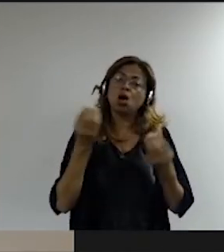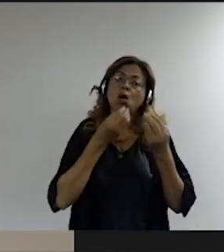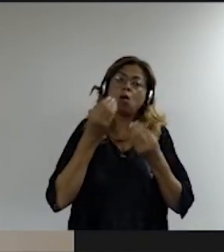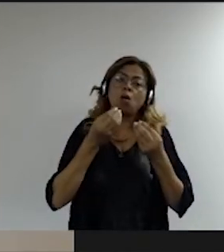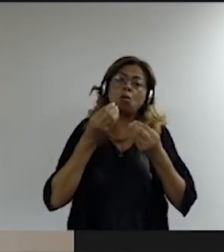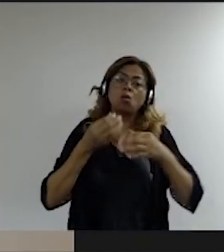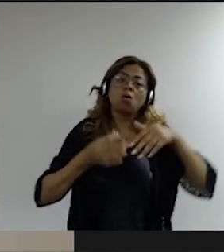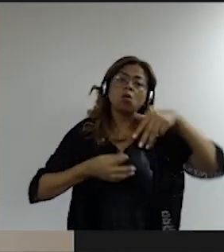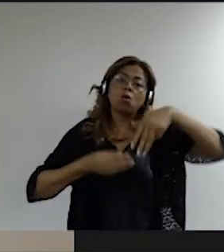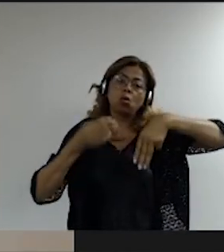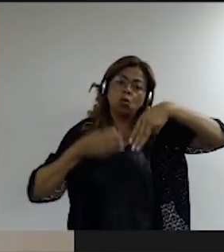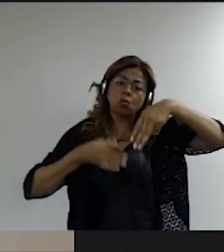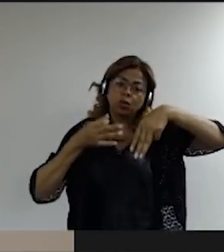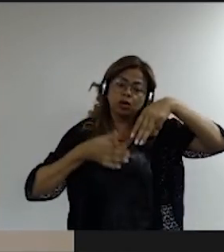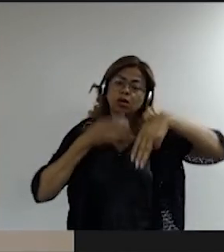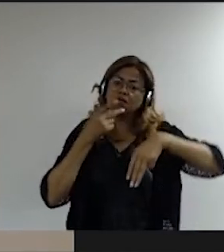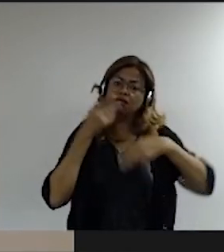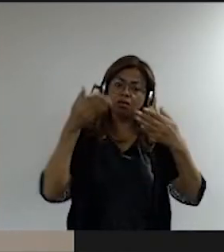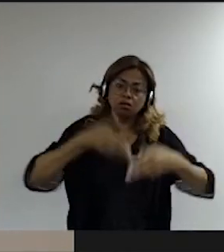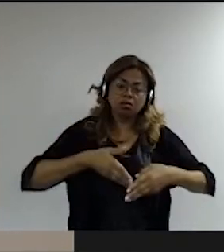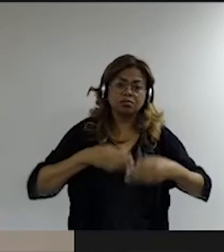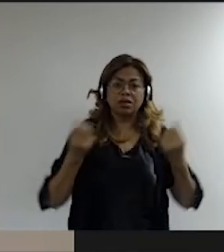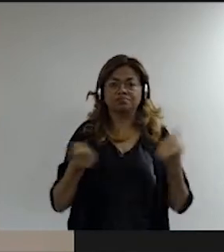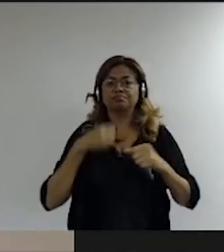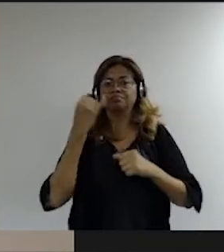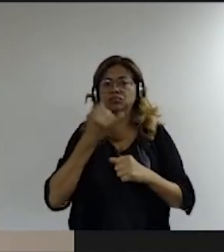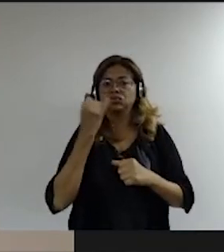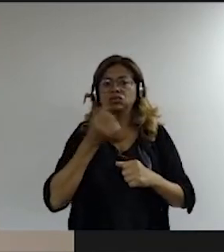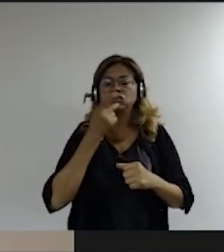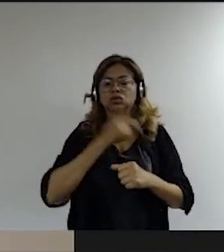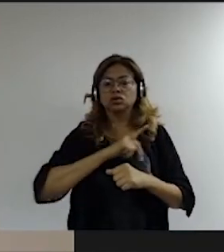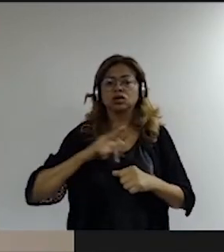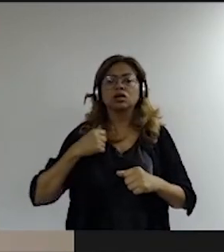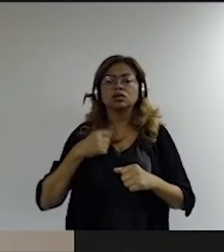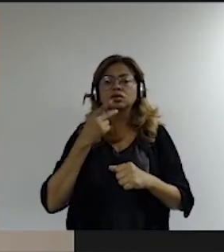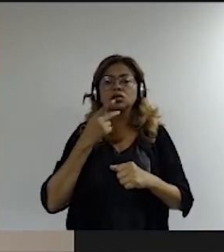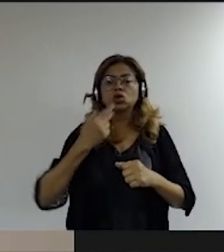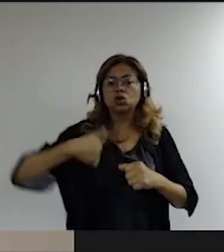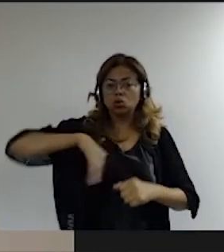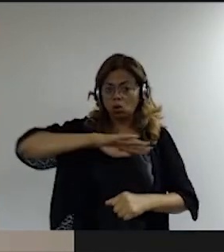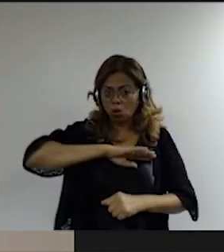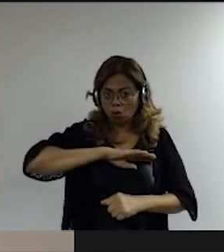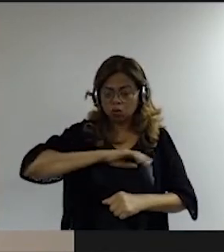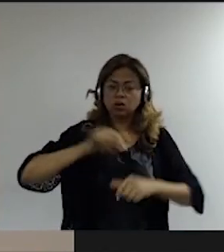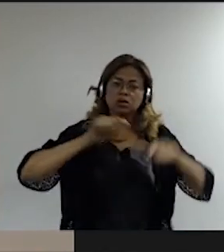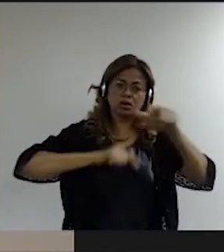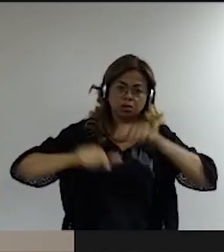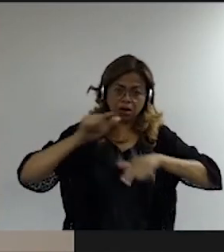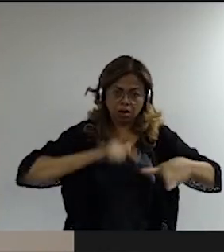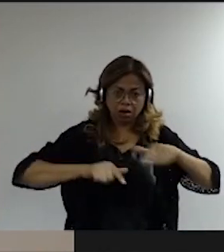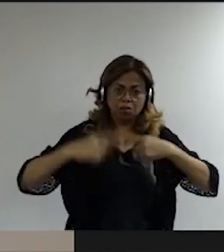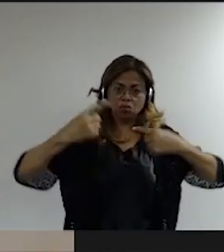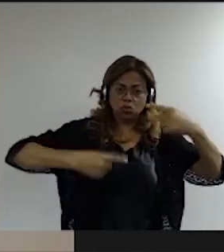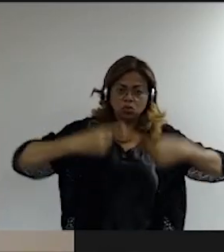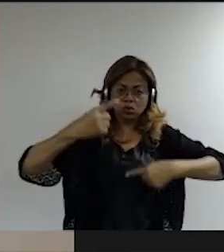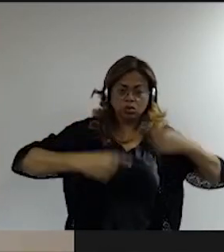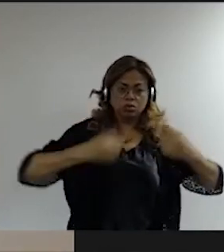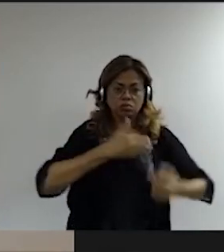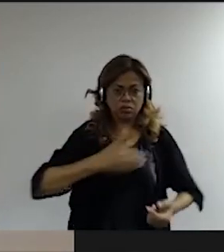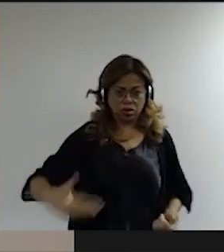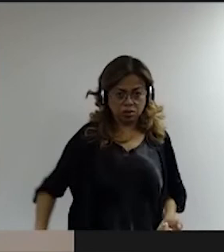ministro, daqueles que estão envolvidos e comprometidos com o debate público. Quero louvar também, ministro,